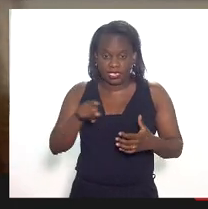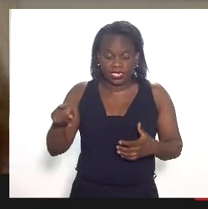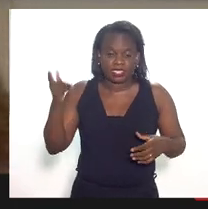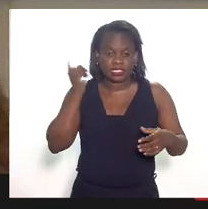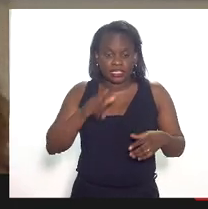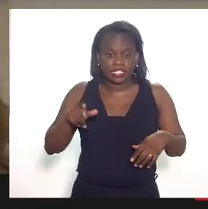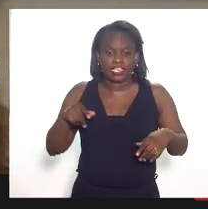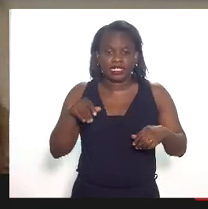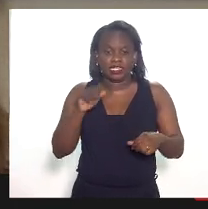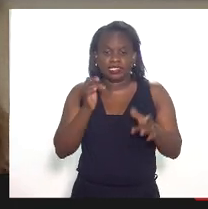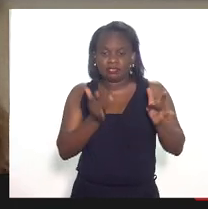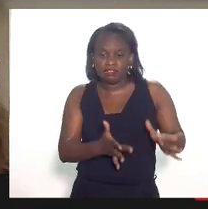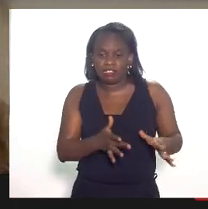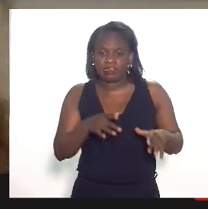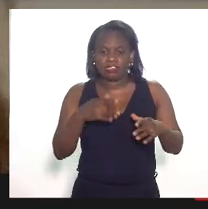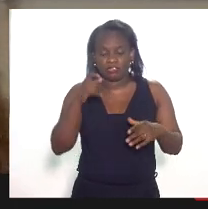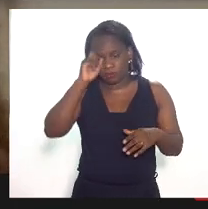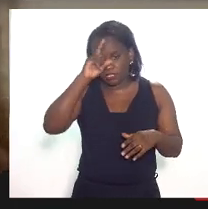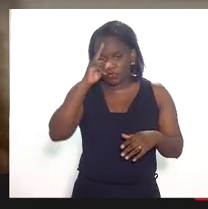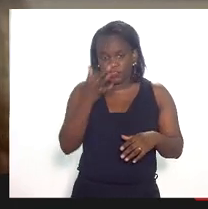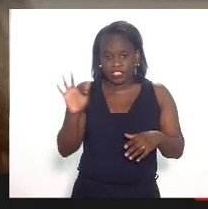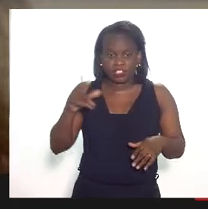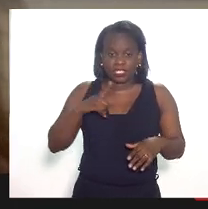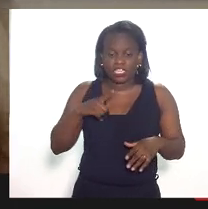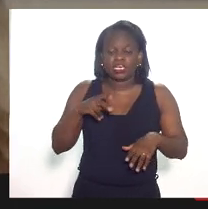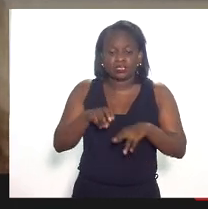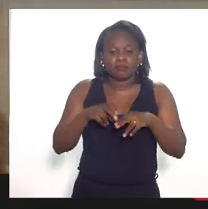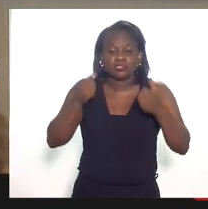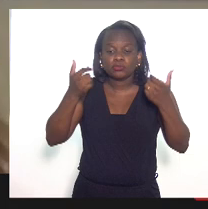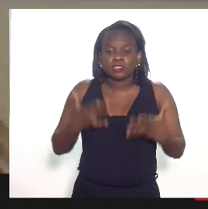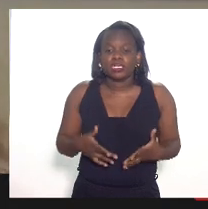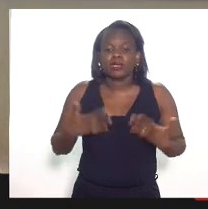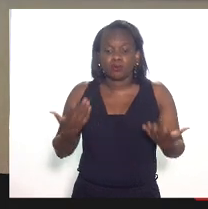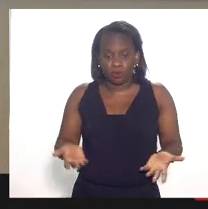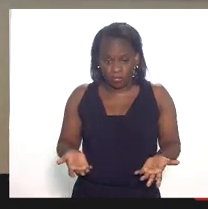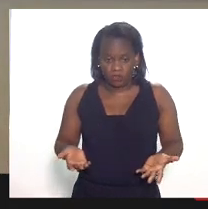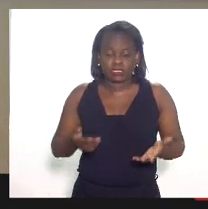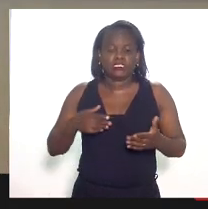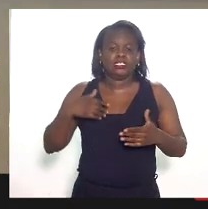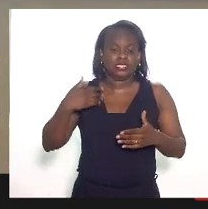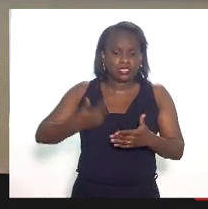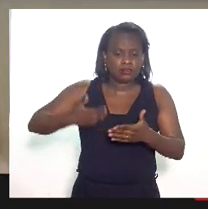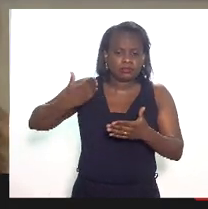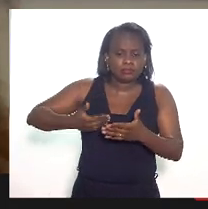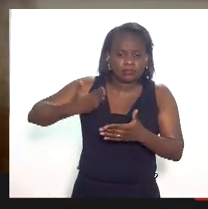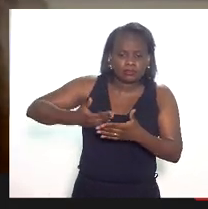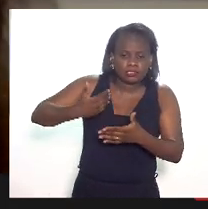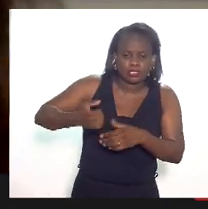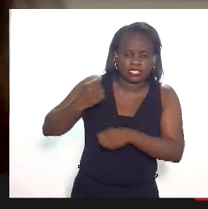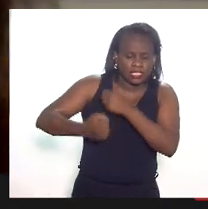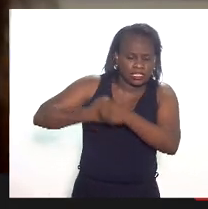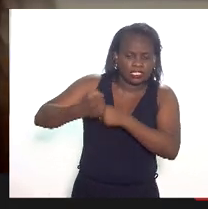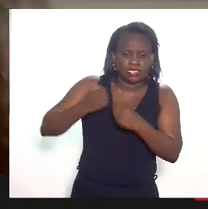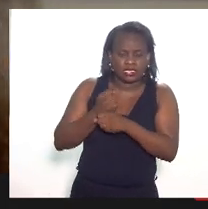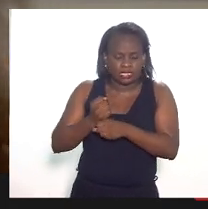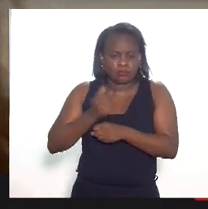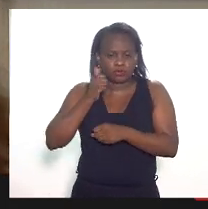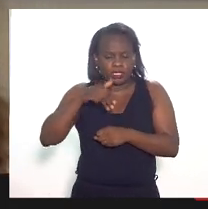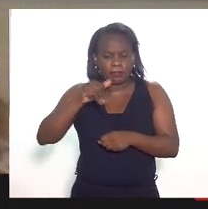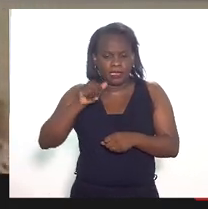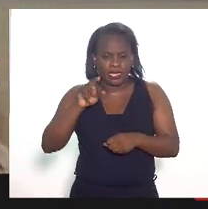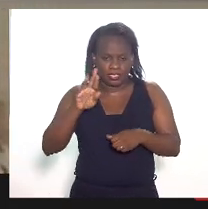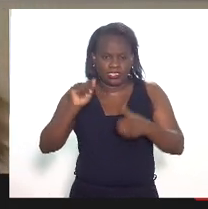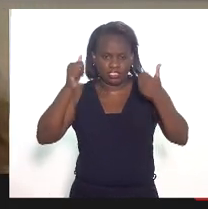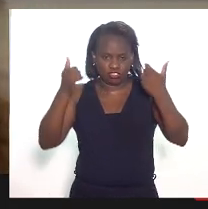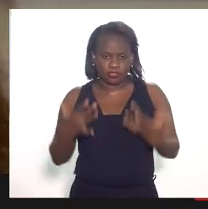capacidade ociosa que a rede federal tem, ela tem uma explicação. Ela tem uma explicação ao longo dos anos, como bem falou a deputada Marta, né,